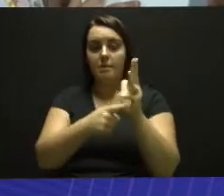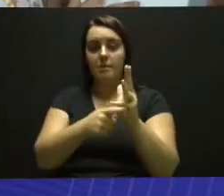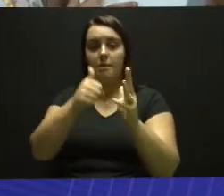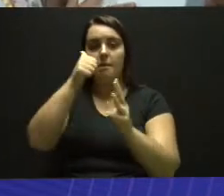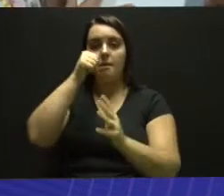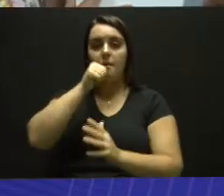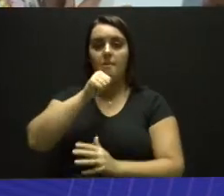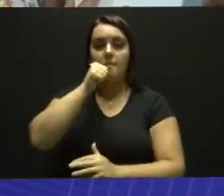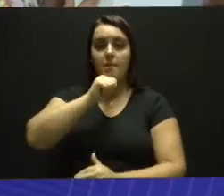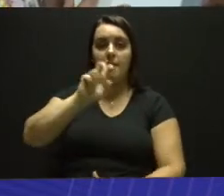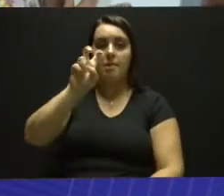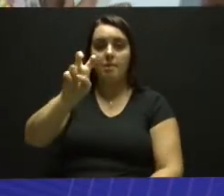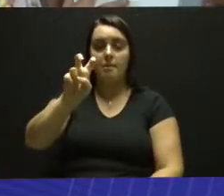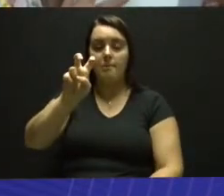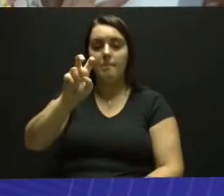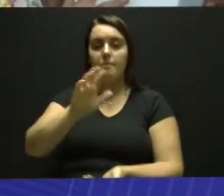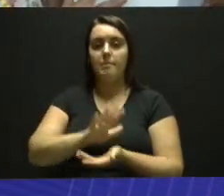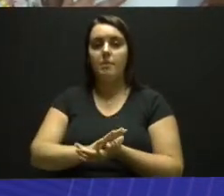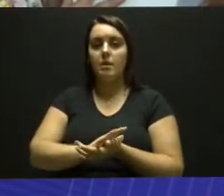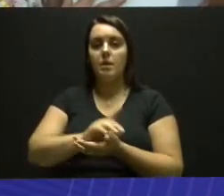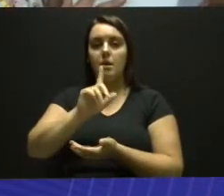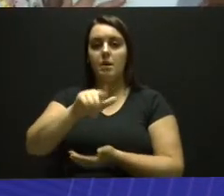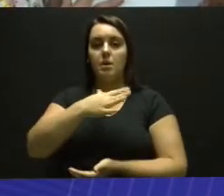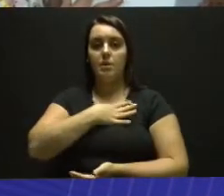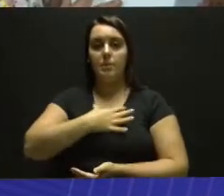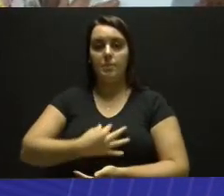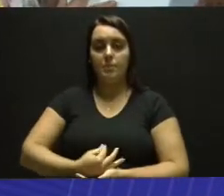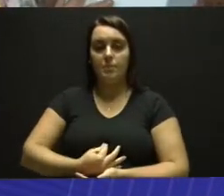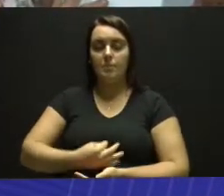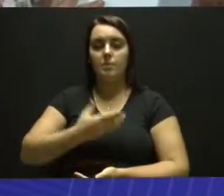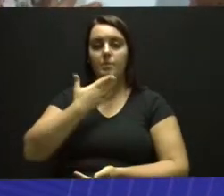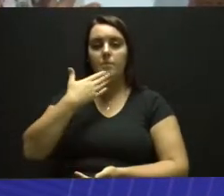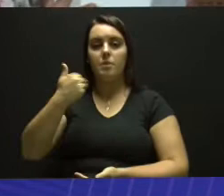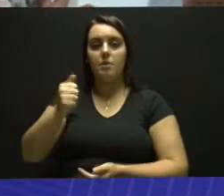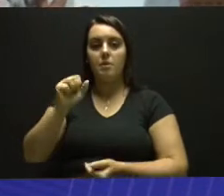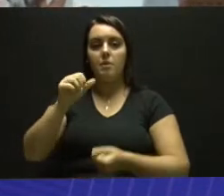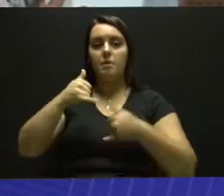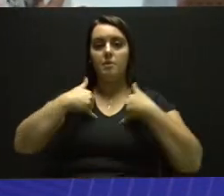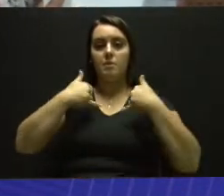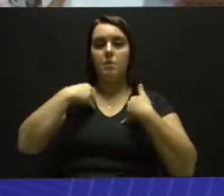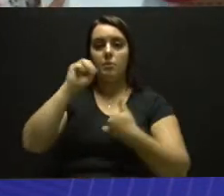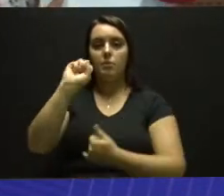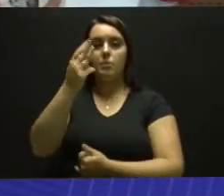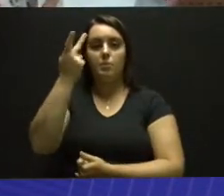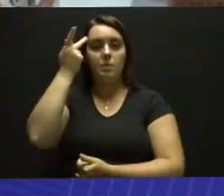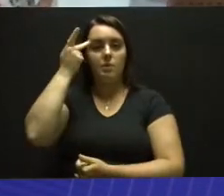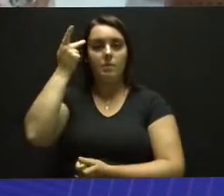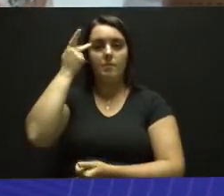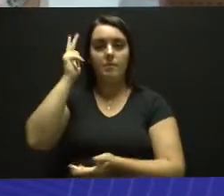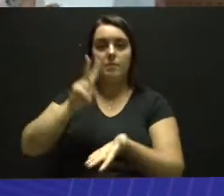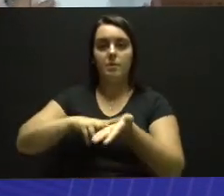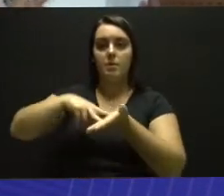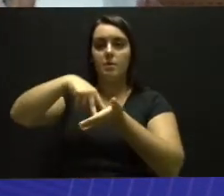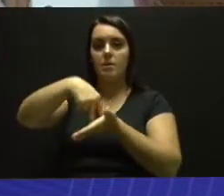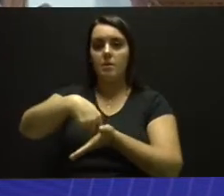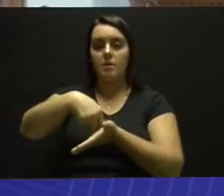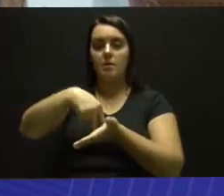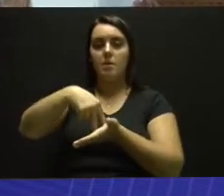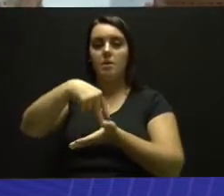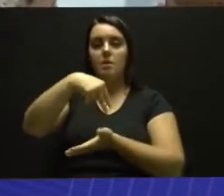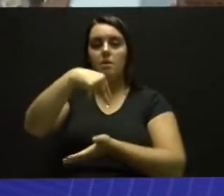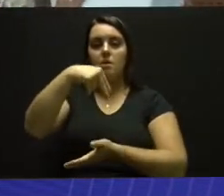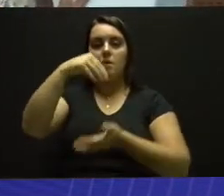com o timbre oficial de são paulo brasil fez um show tem alavancado a carreira da modelo o cubatense